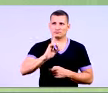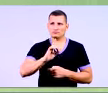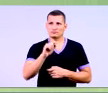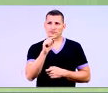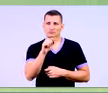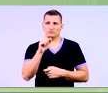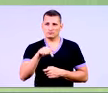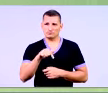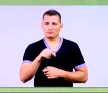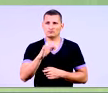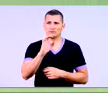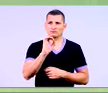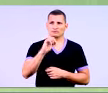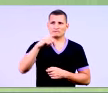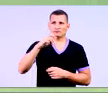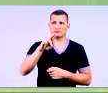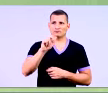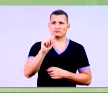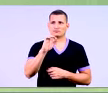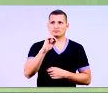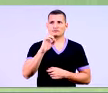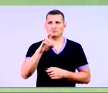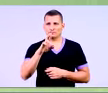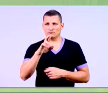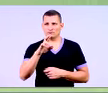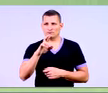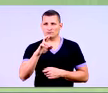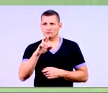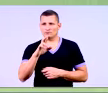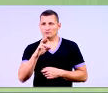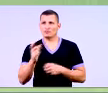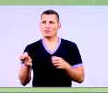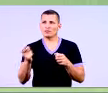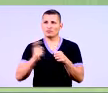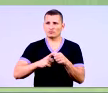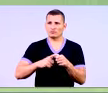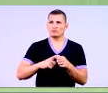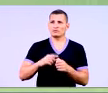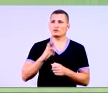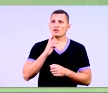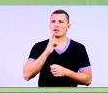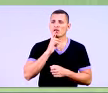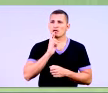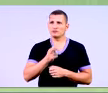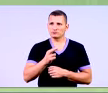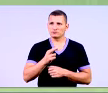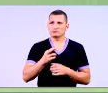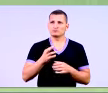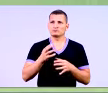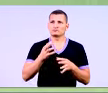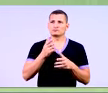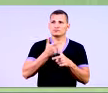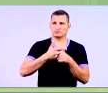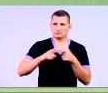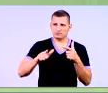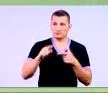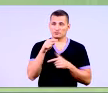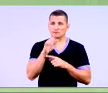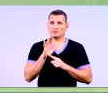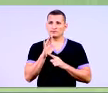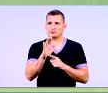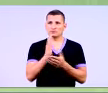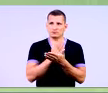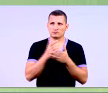operador que retorna o resto da divisão e ele é representado em algumas linguagens como java